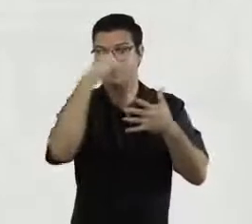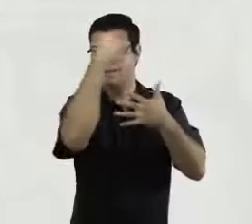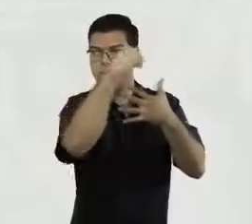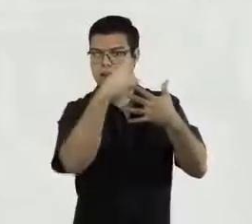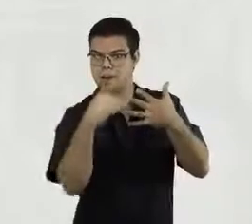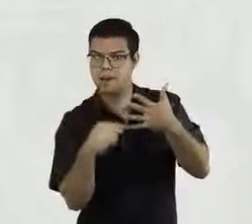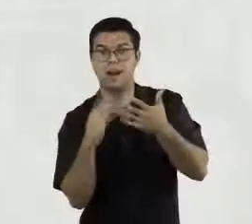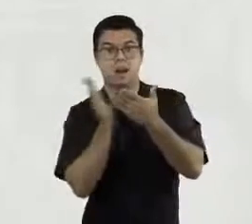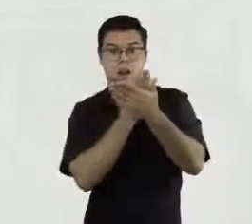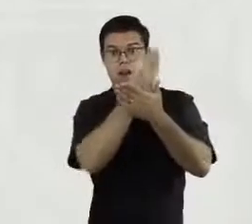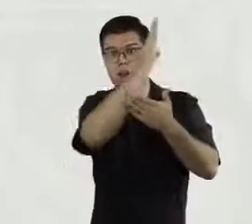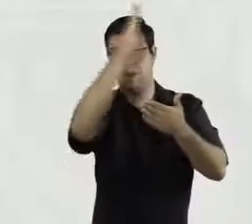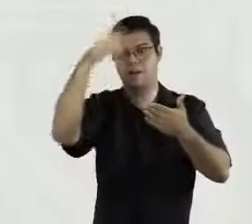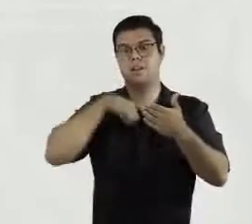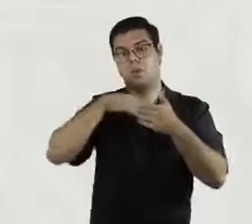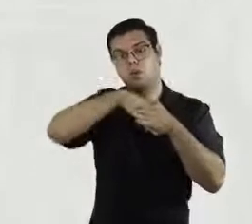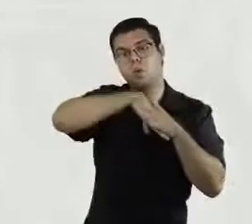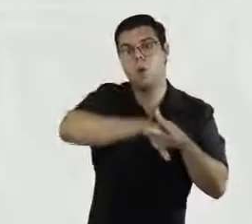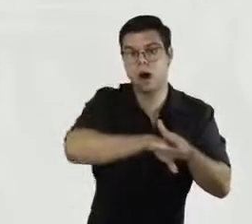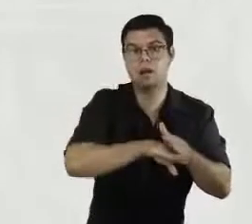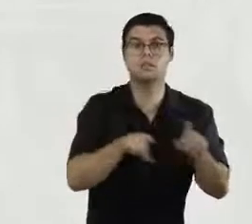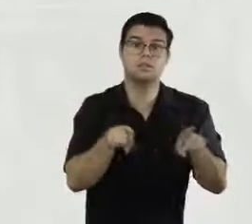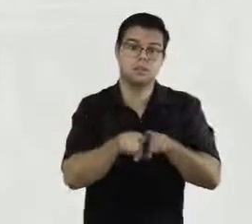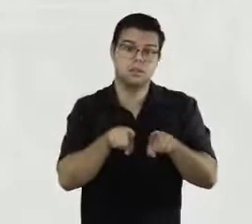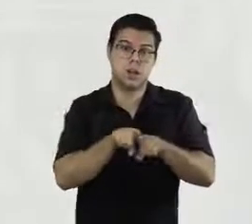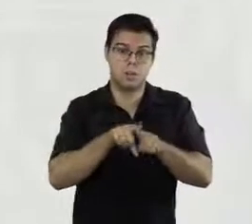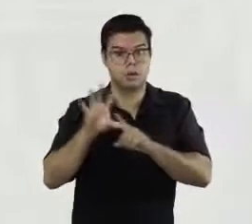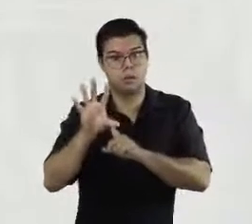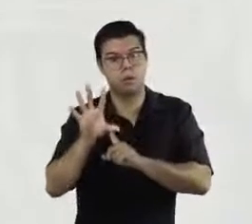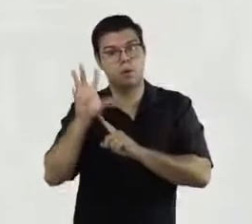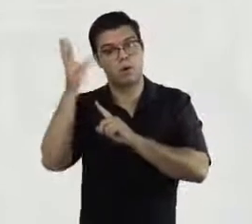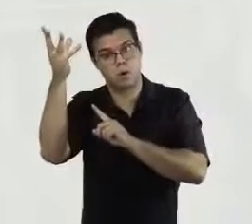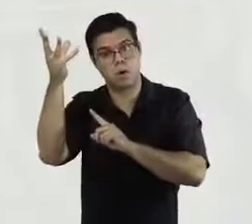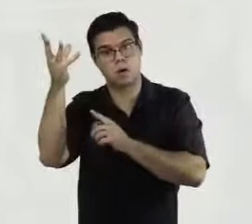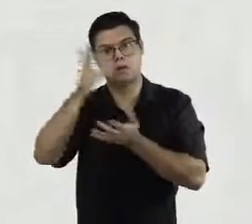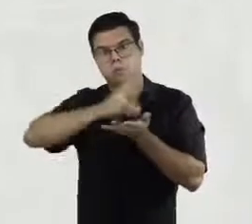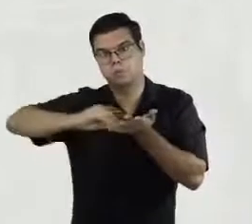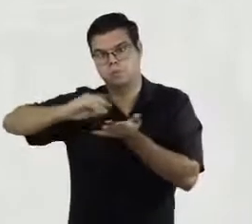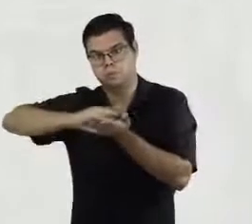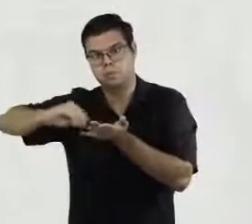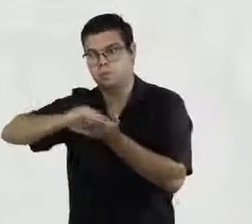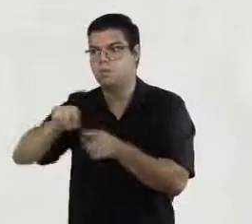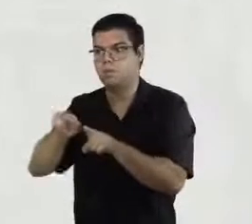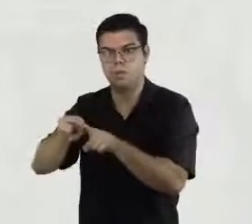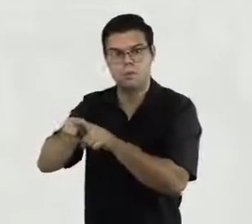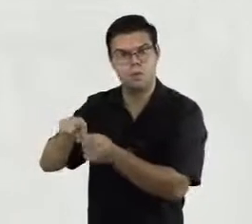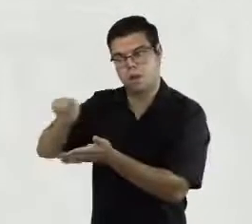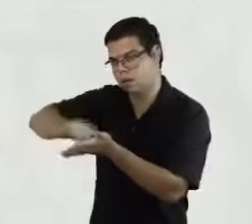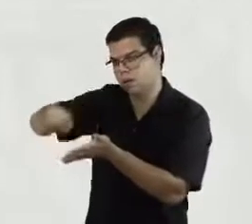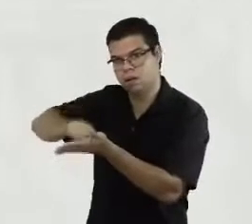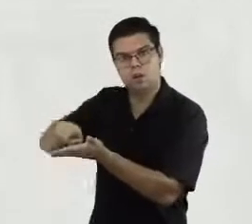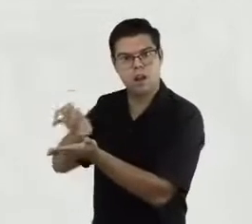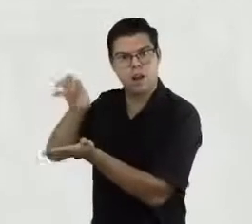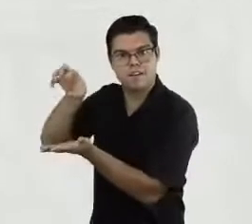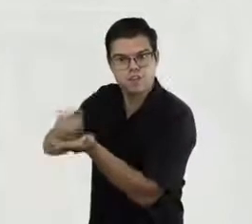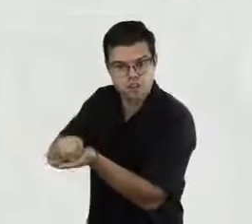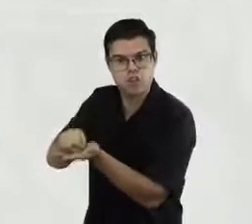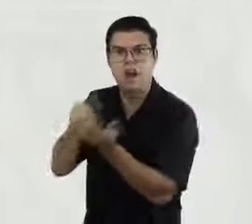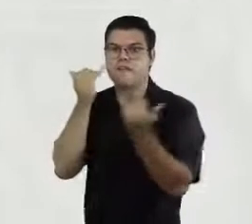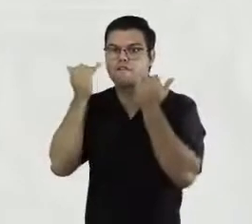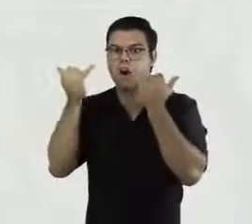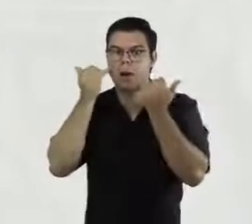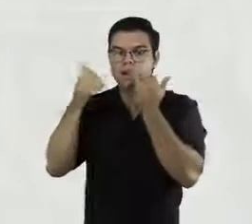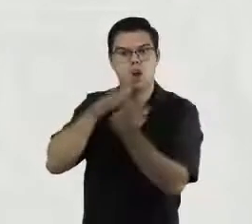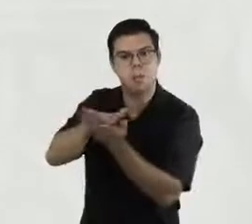a bibliografia guarda e cobre como um fenômeno de compilação e registro da informação impressa ou